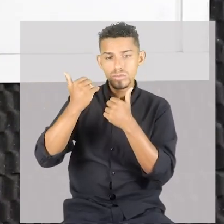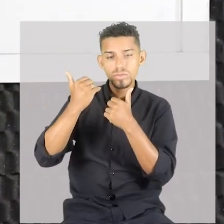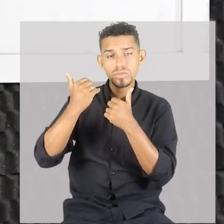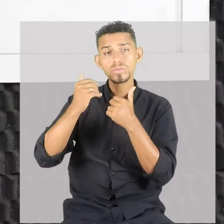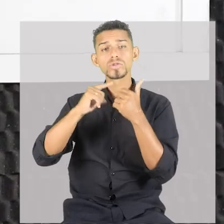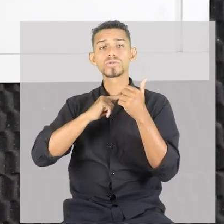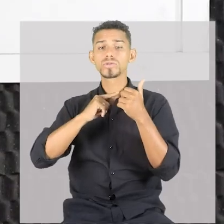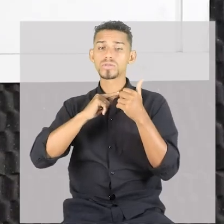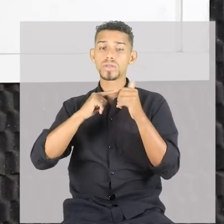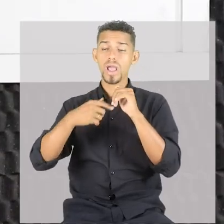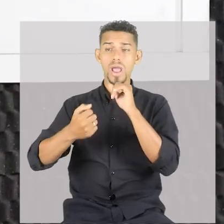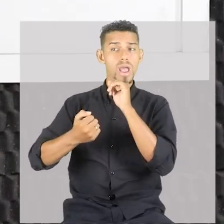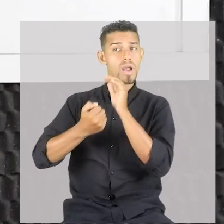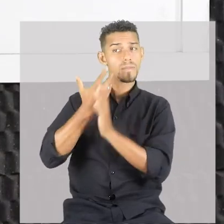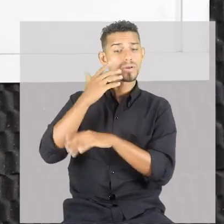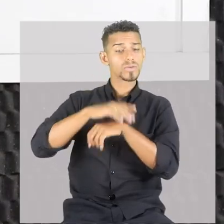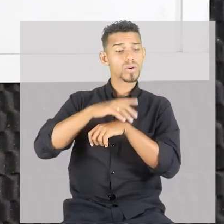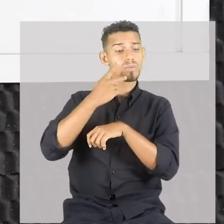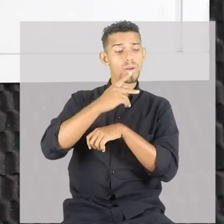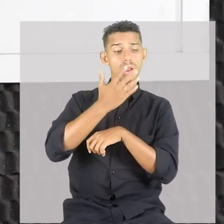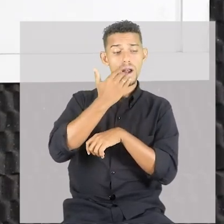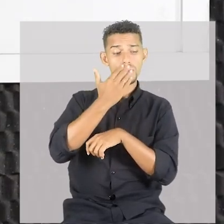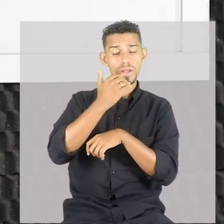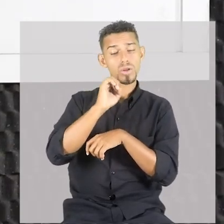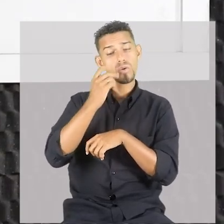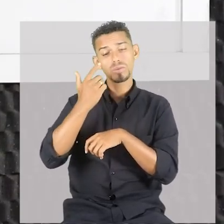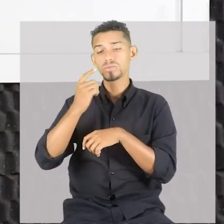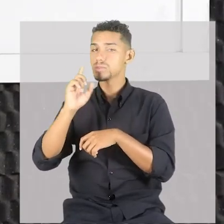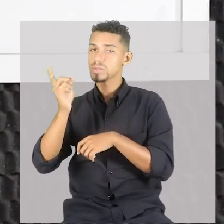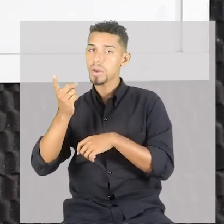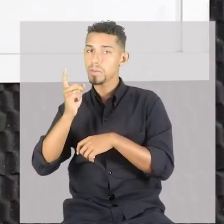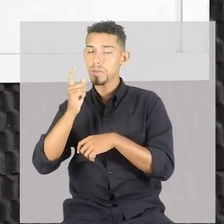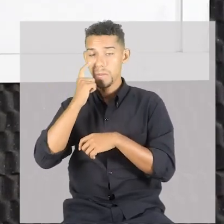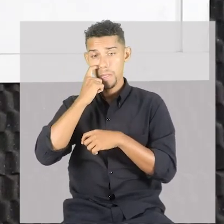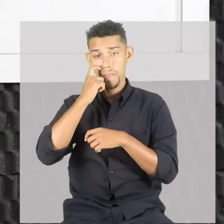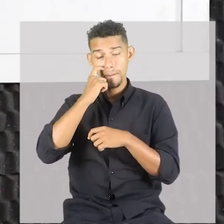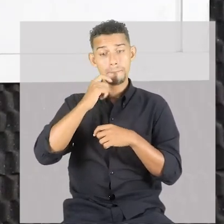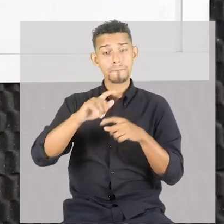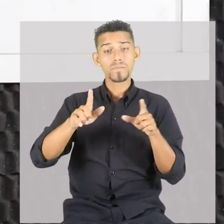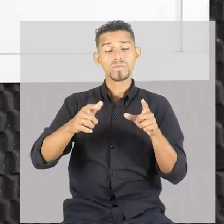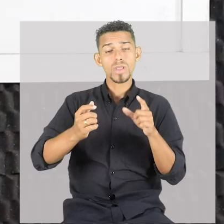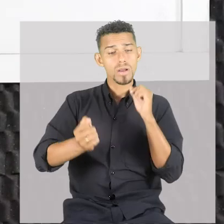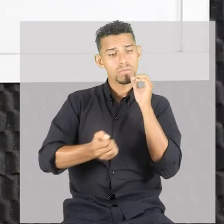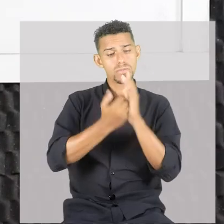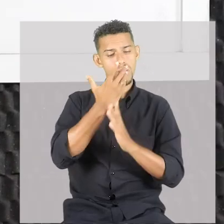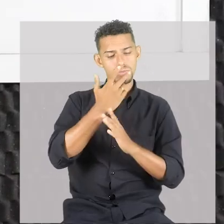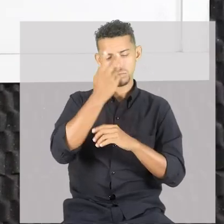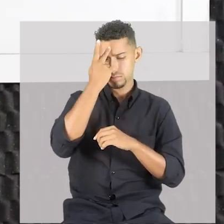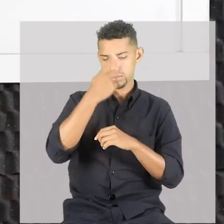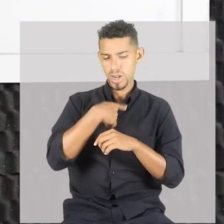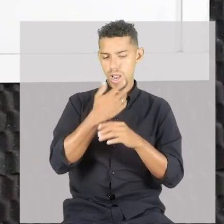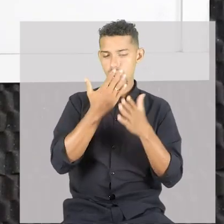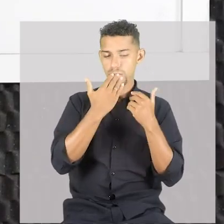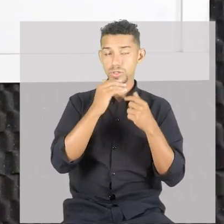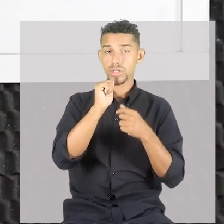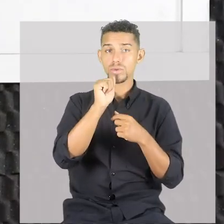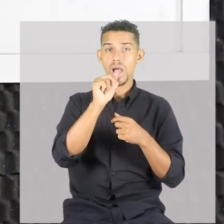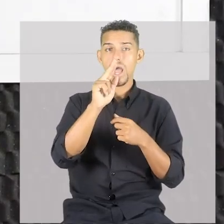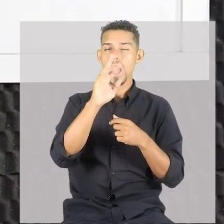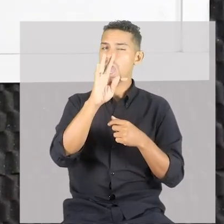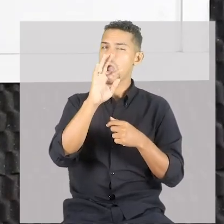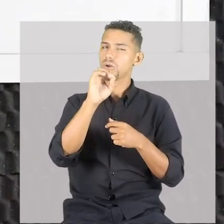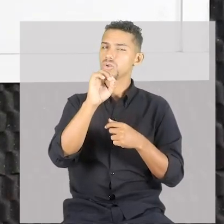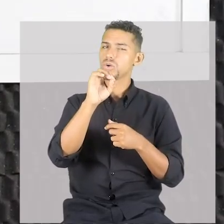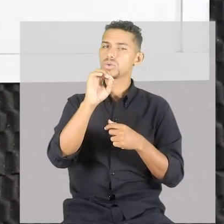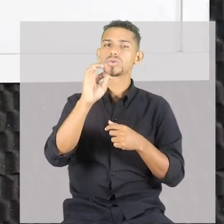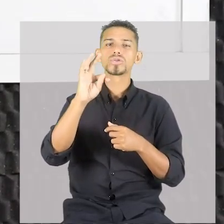ele produz seu próprio alimento ou não. Quem produz seu próprio alimento a gente chama de um organismo autotrófico. Aquele organismo